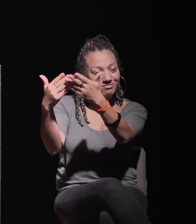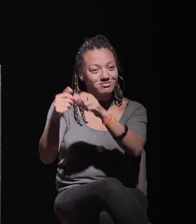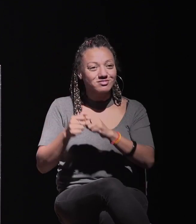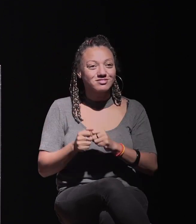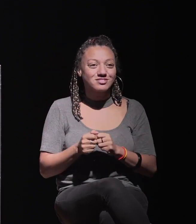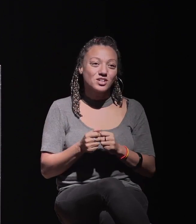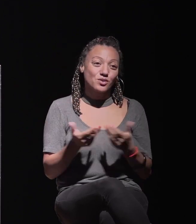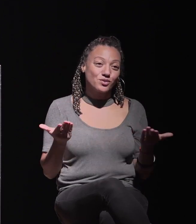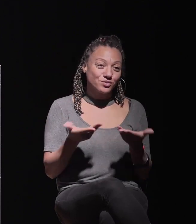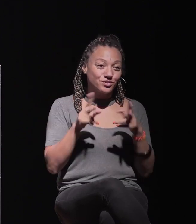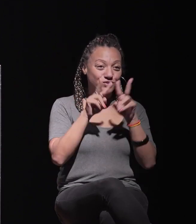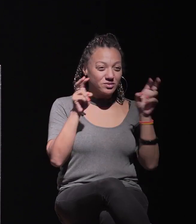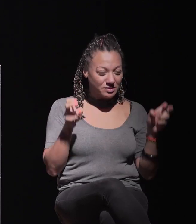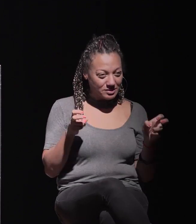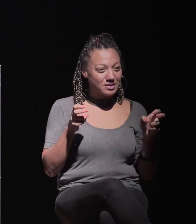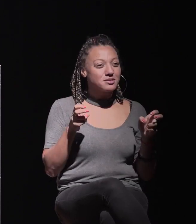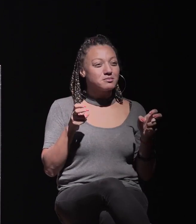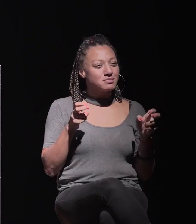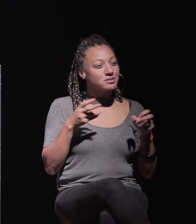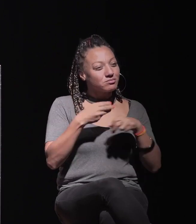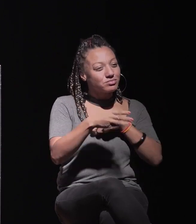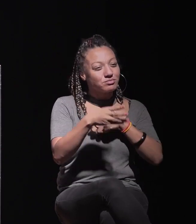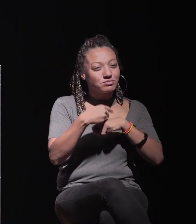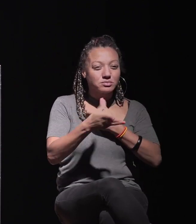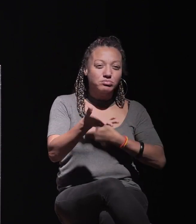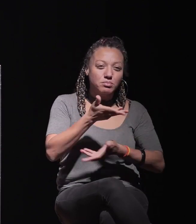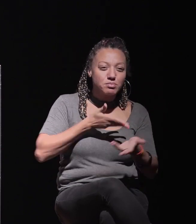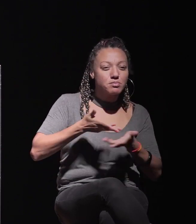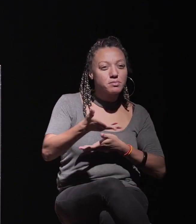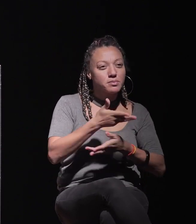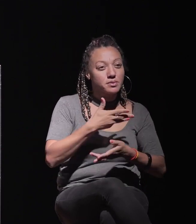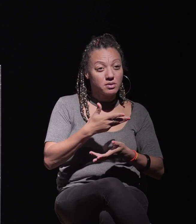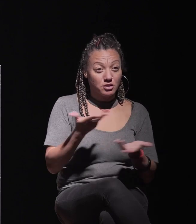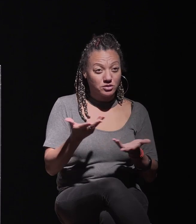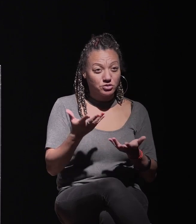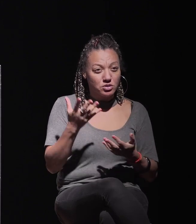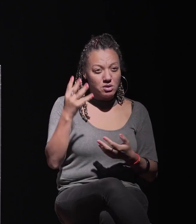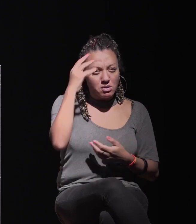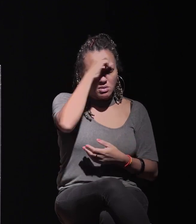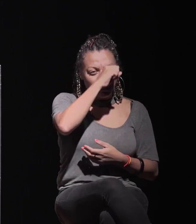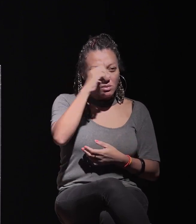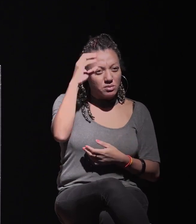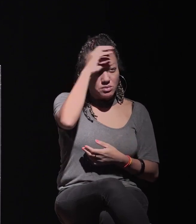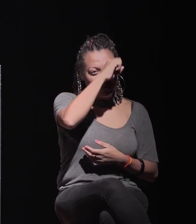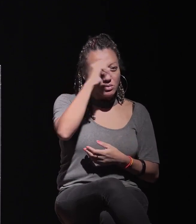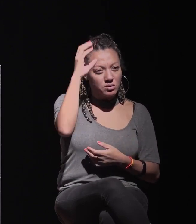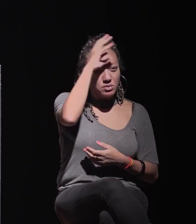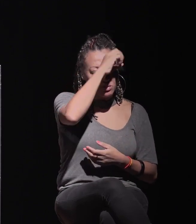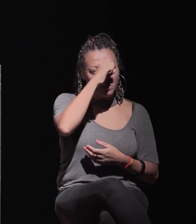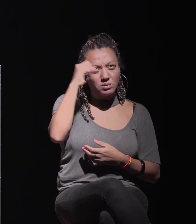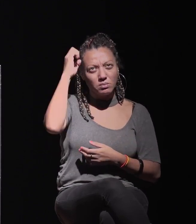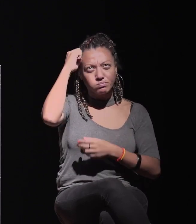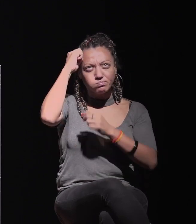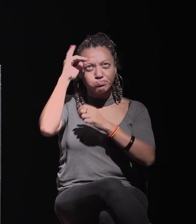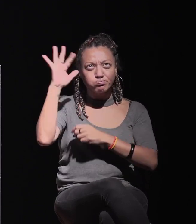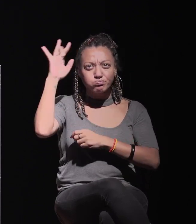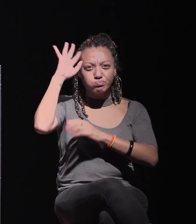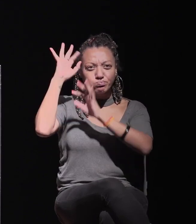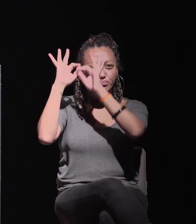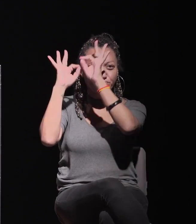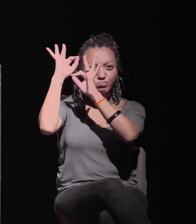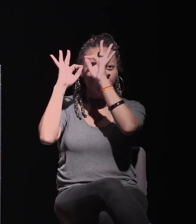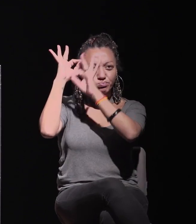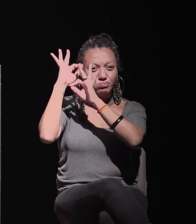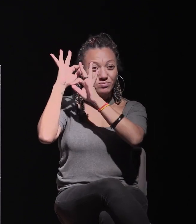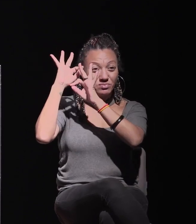mastigar e transformar de uma forma que os nossos alunos, os nossos educandos possam entender, eles são fundamentais. Então,